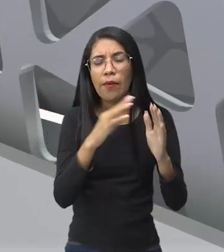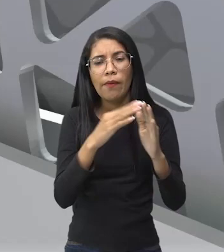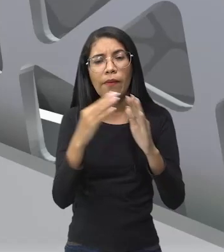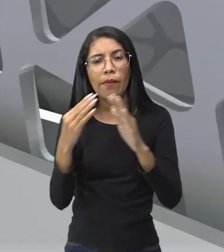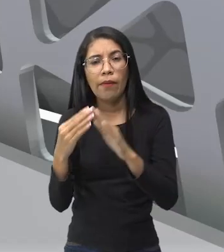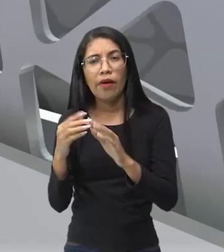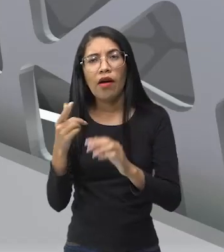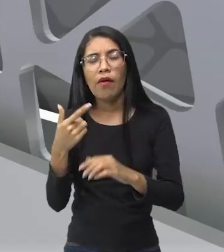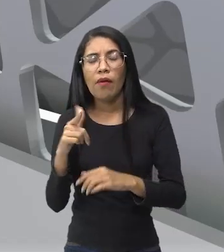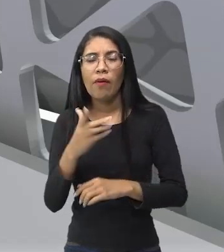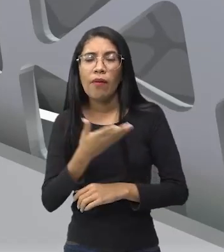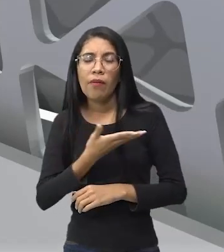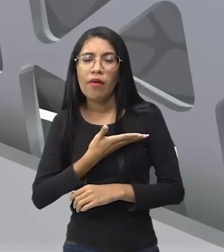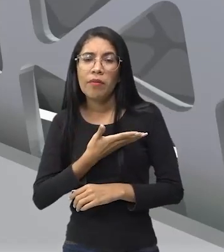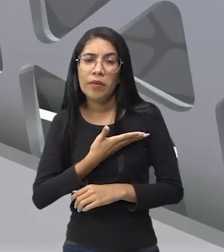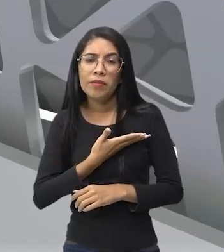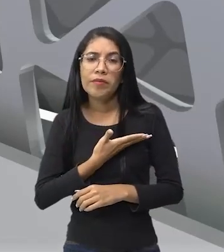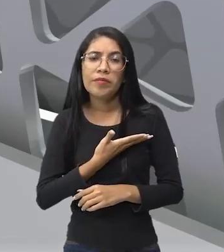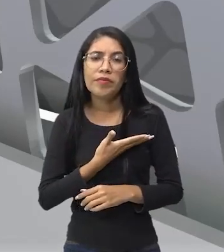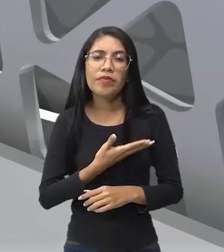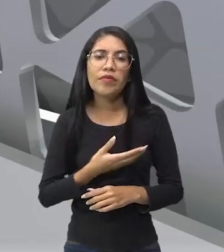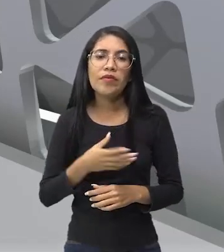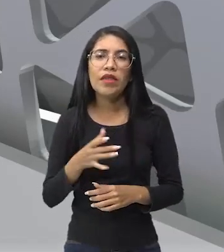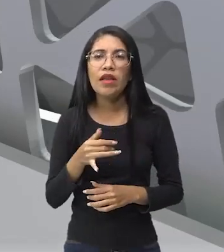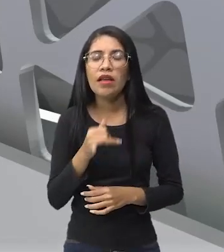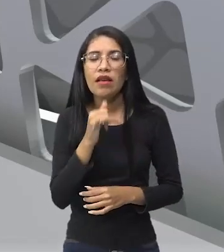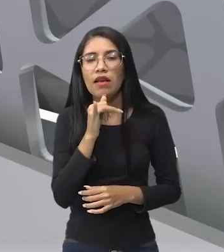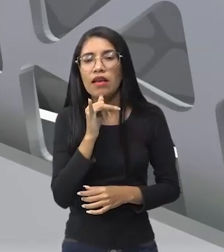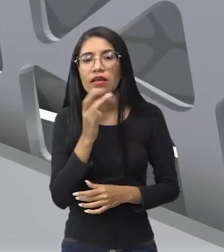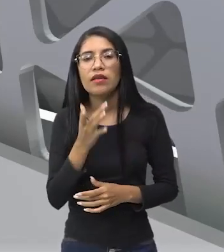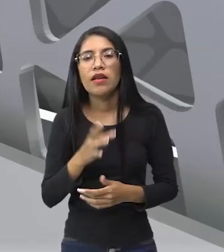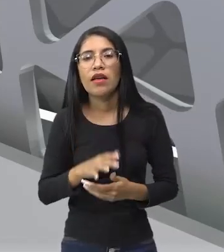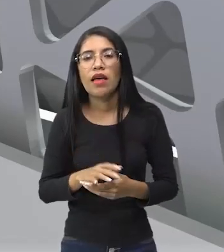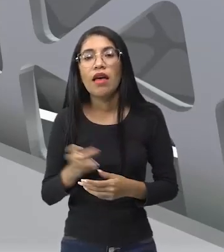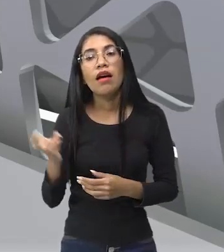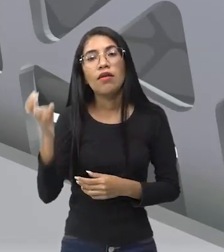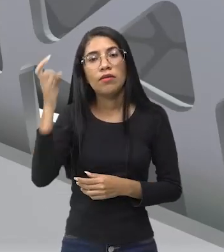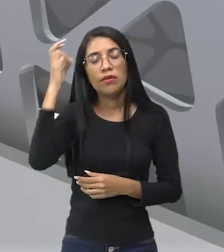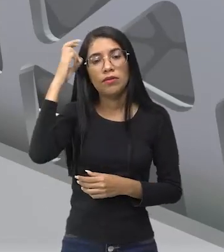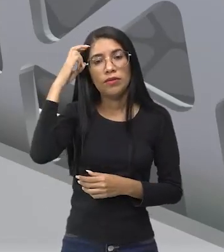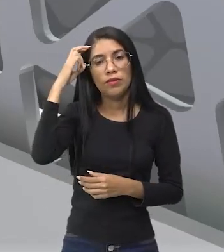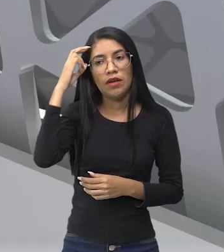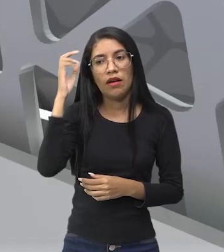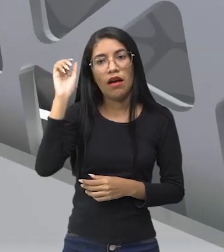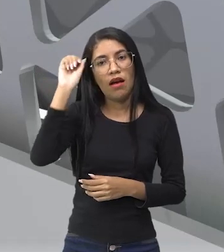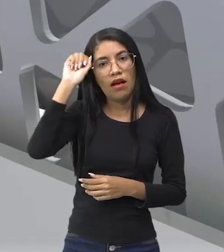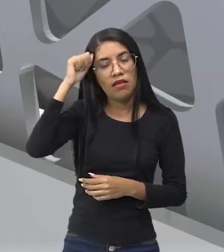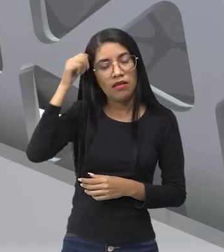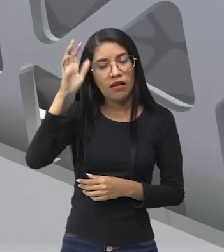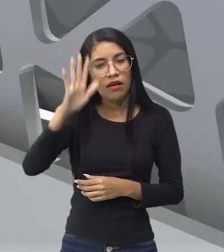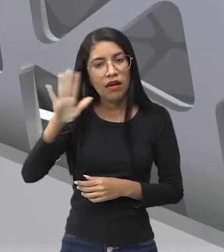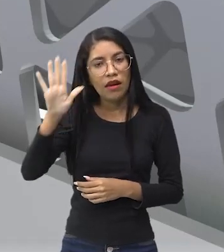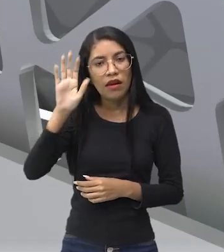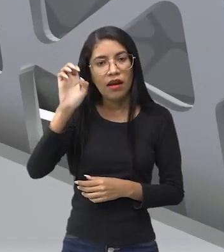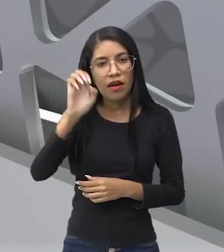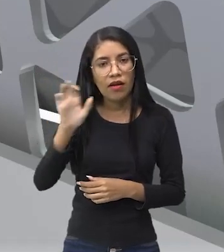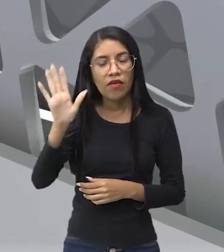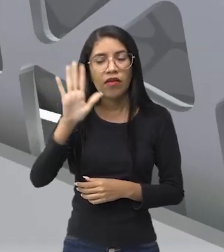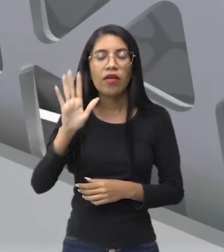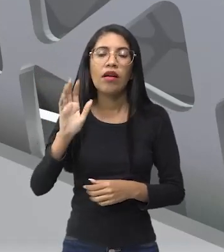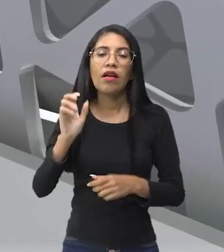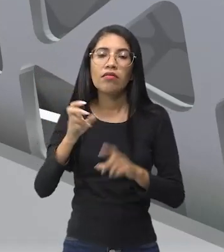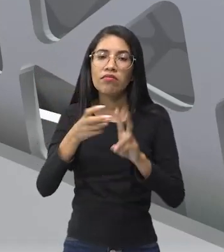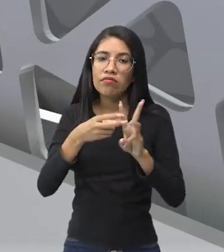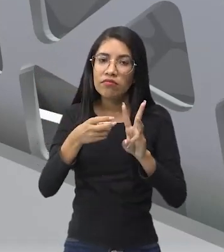a casa de um outro colega, é como se fosse a cultura negra, africana e